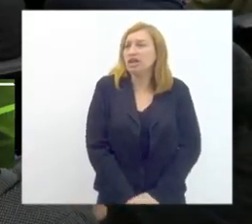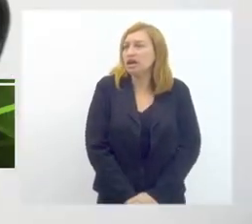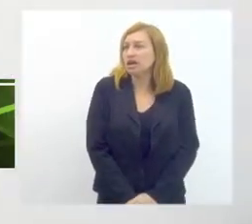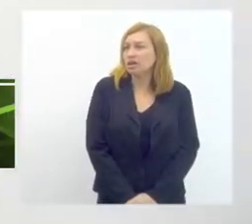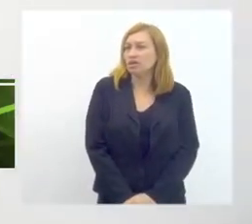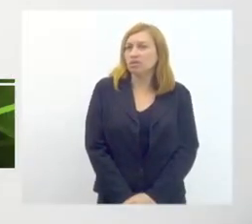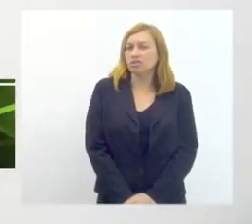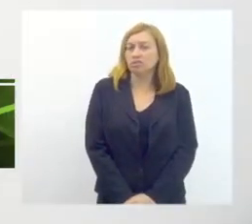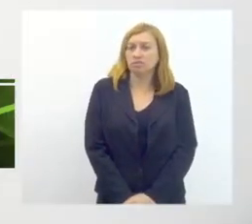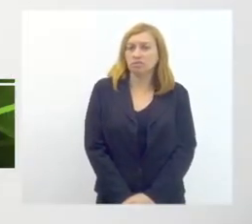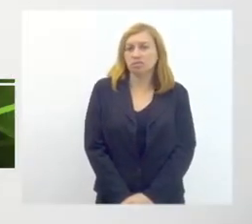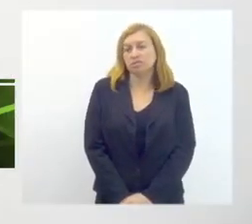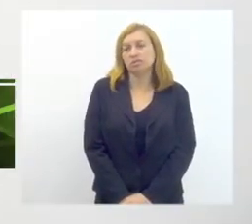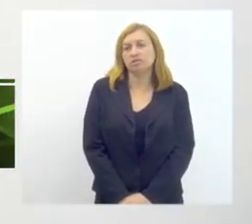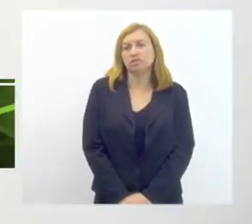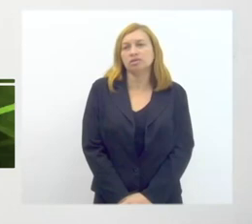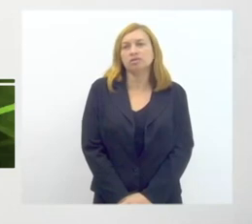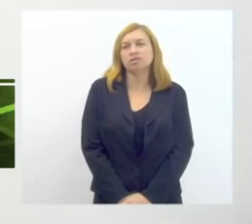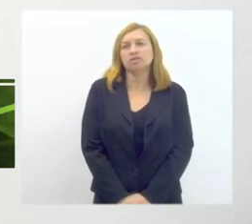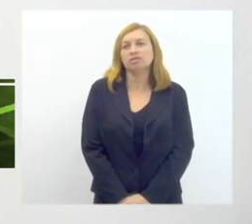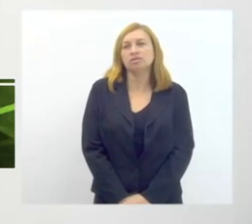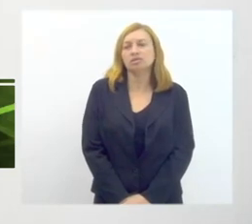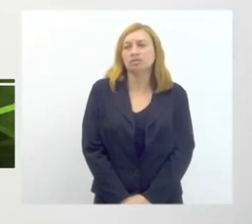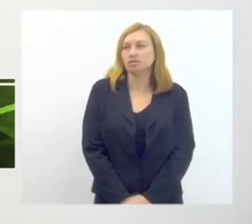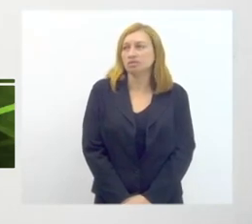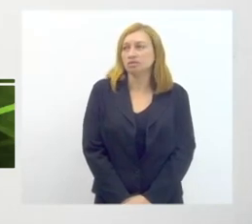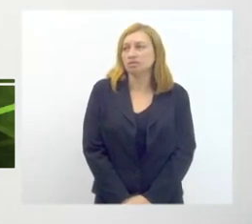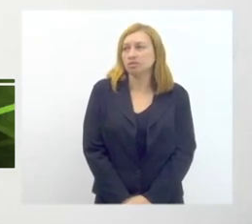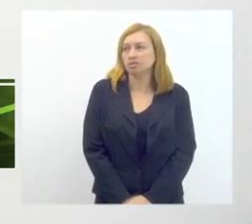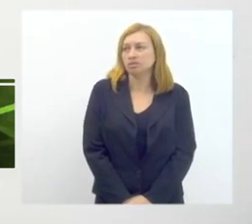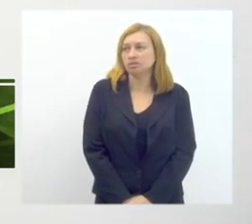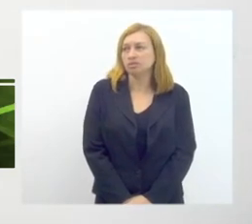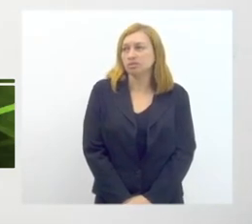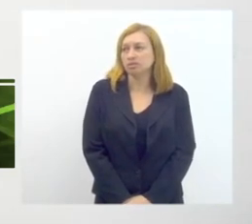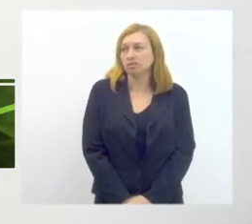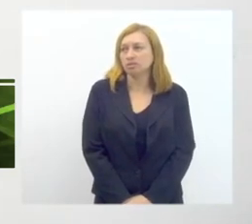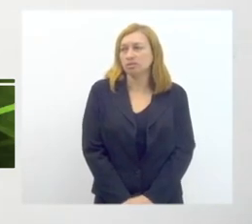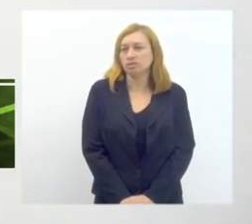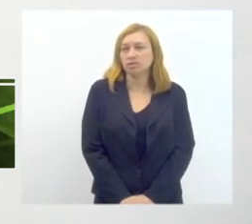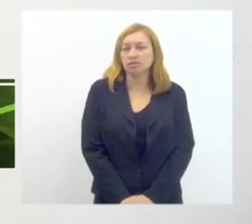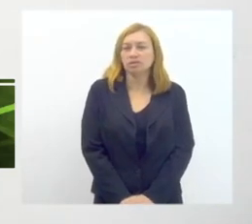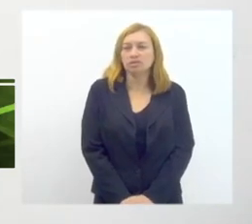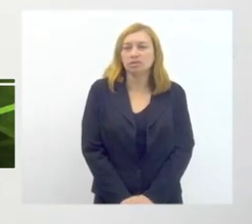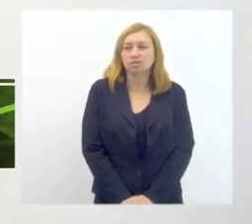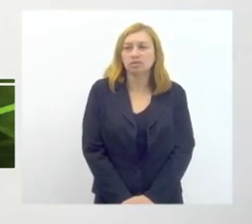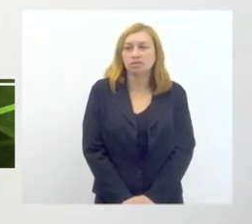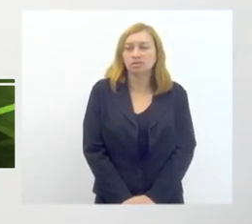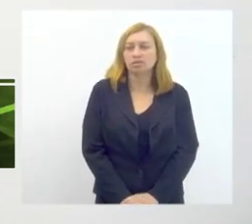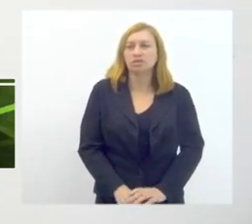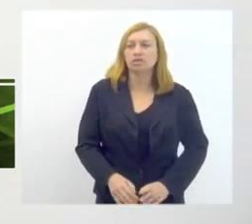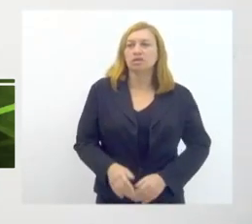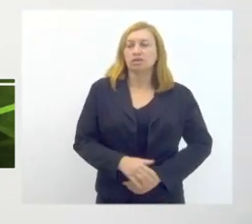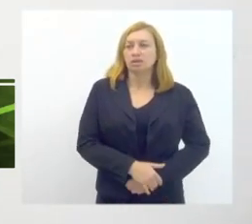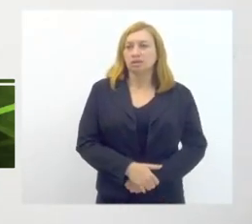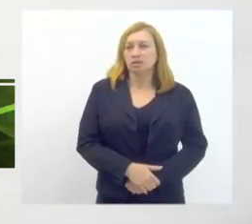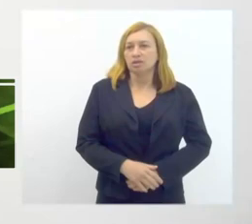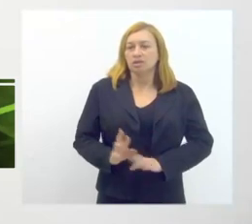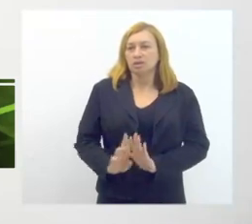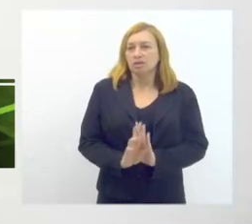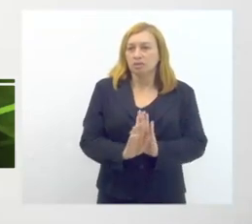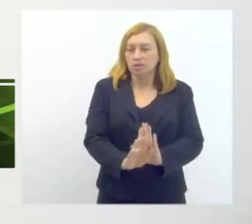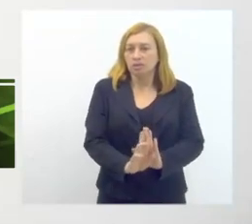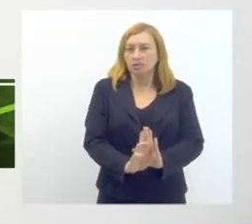Bom, com a ausência do nosso presidente do consórcio do CISBAF, gostaria que fosse